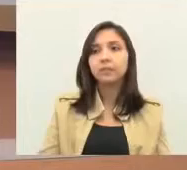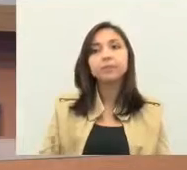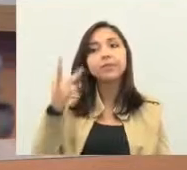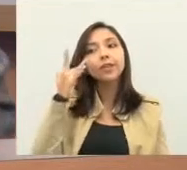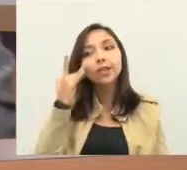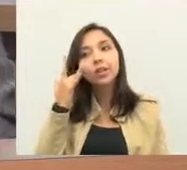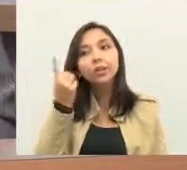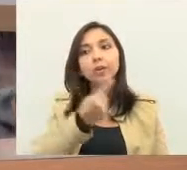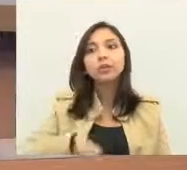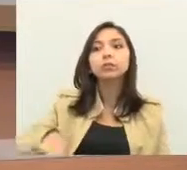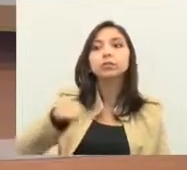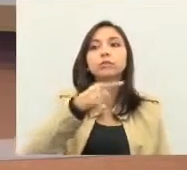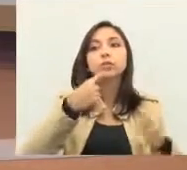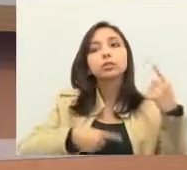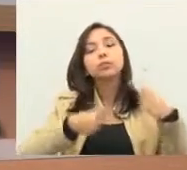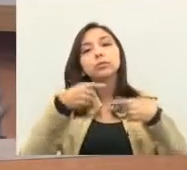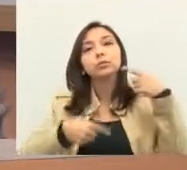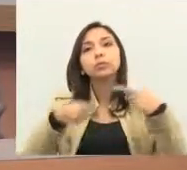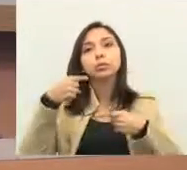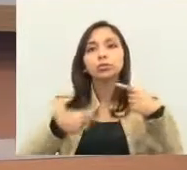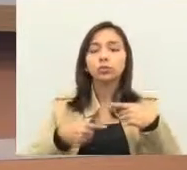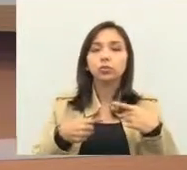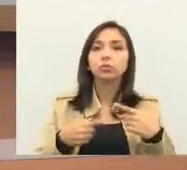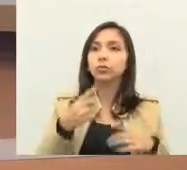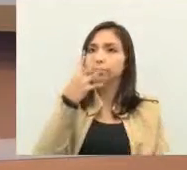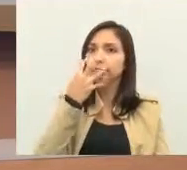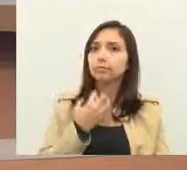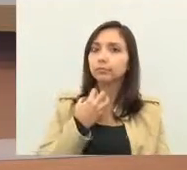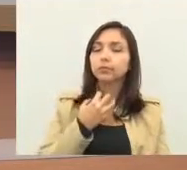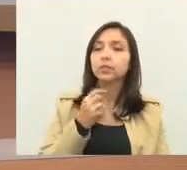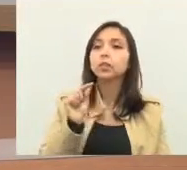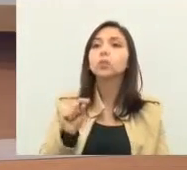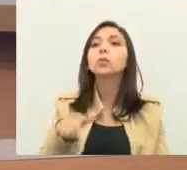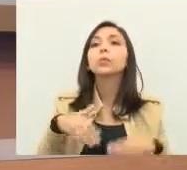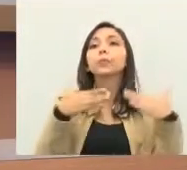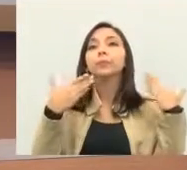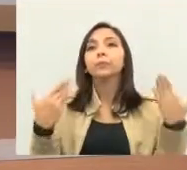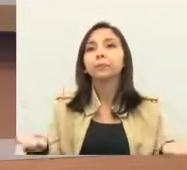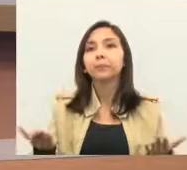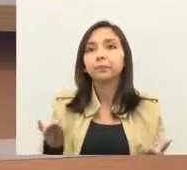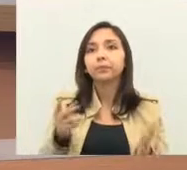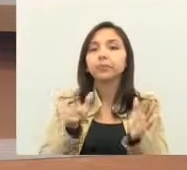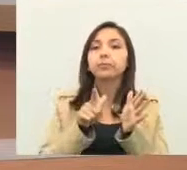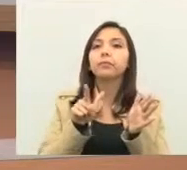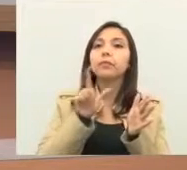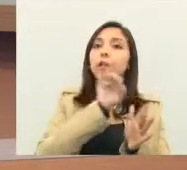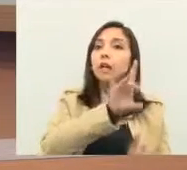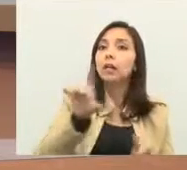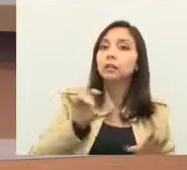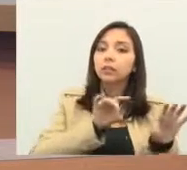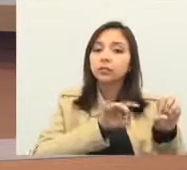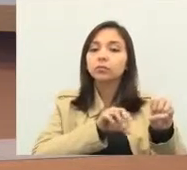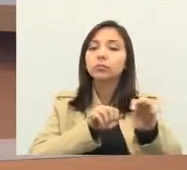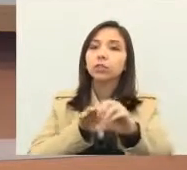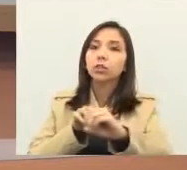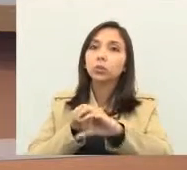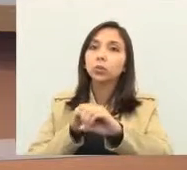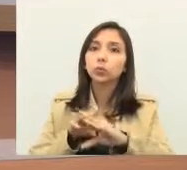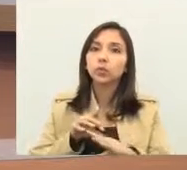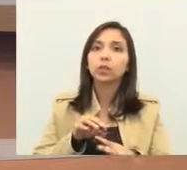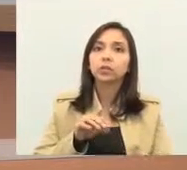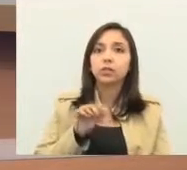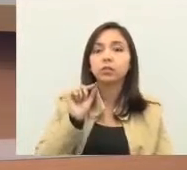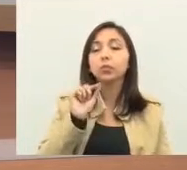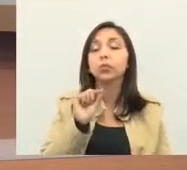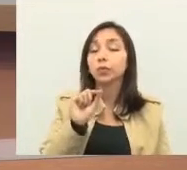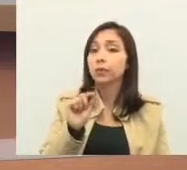gente precisa discutir muito seriamente qual é o papel da educação na questão